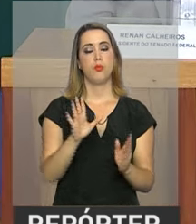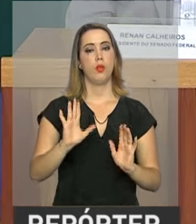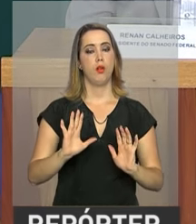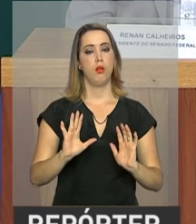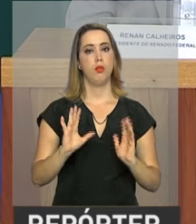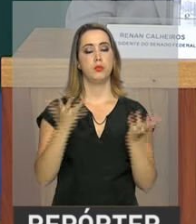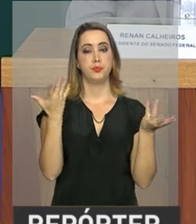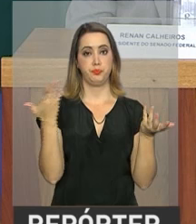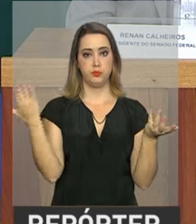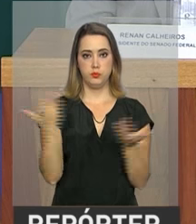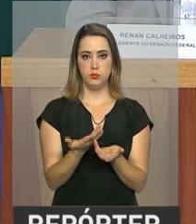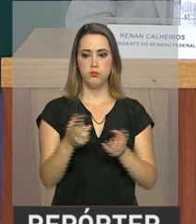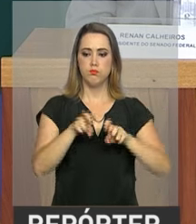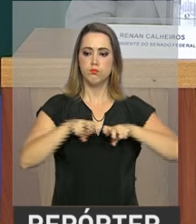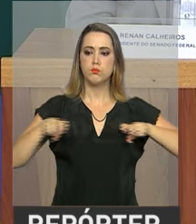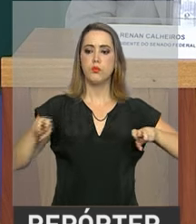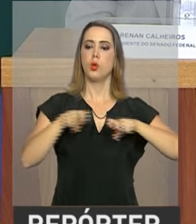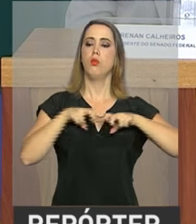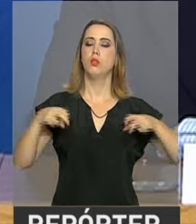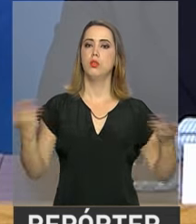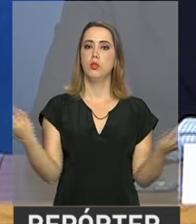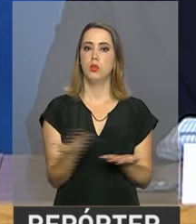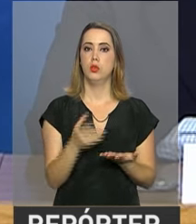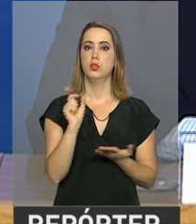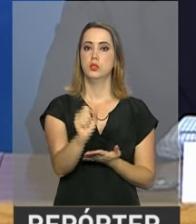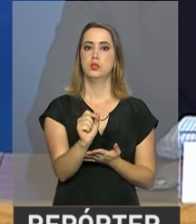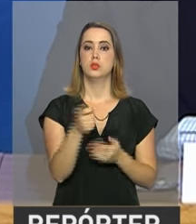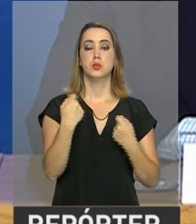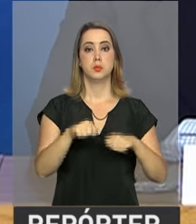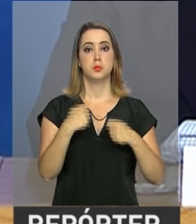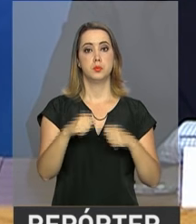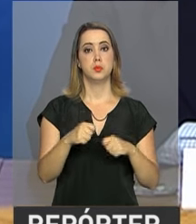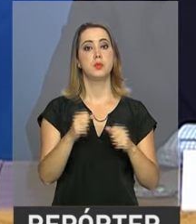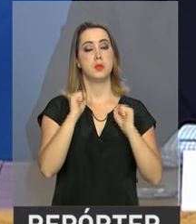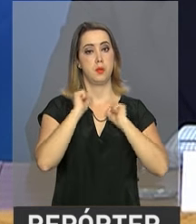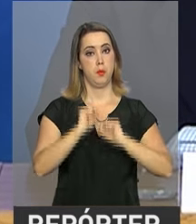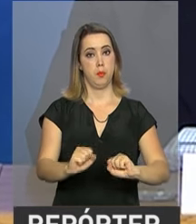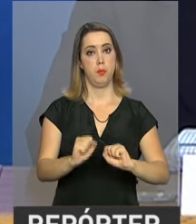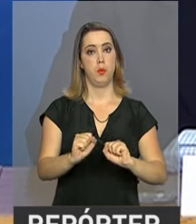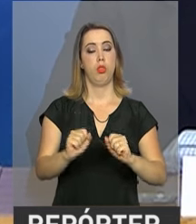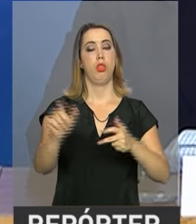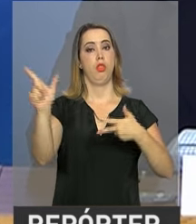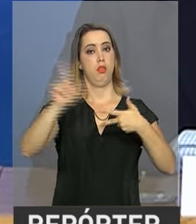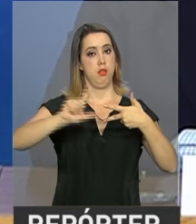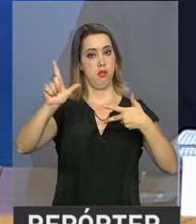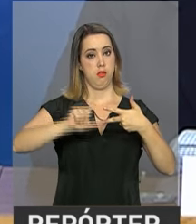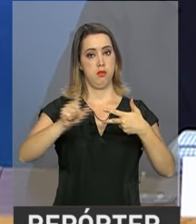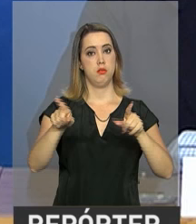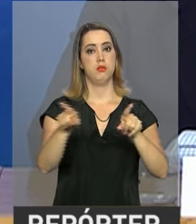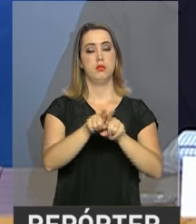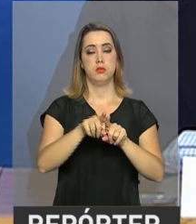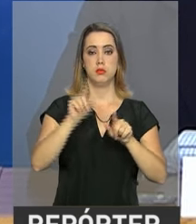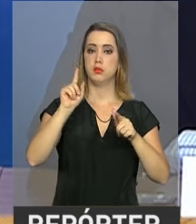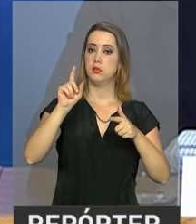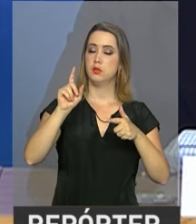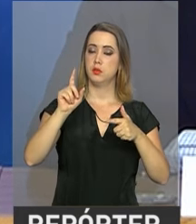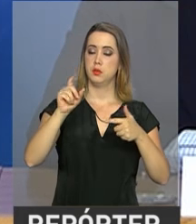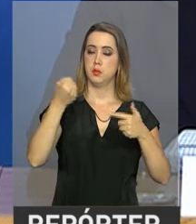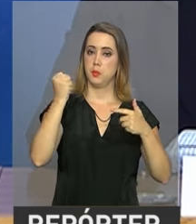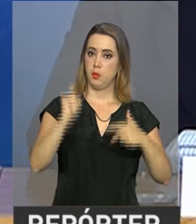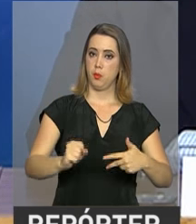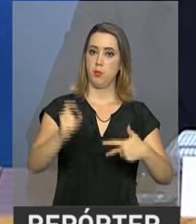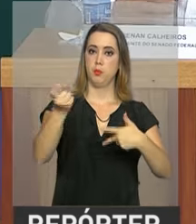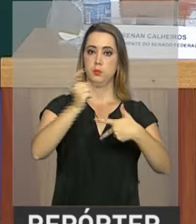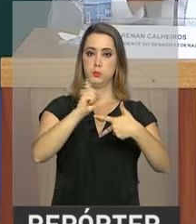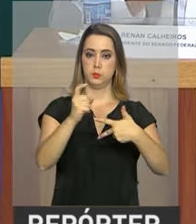audiência há de ser tomada pelo Poder Legislativo e, igualmente, pelo Poder